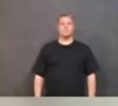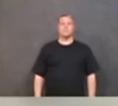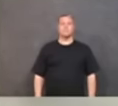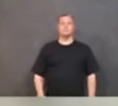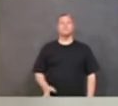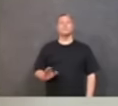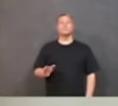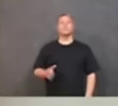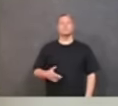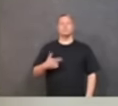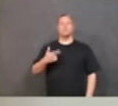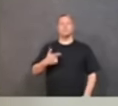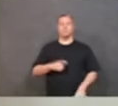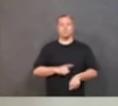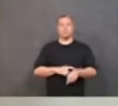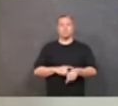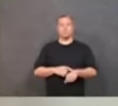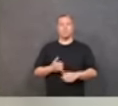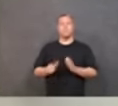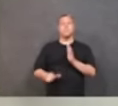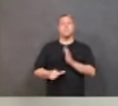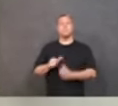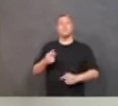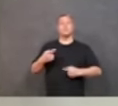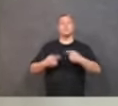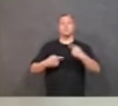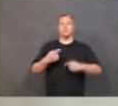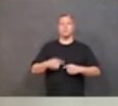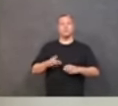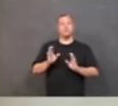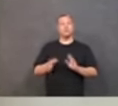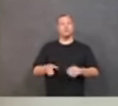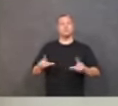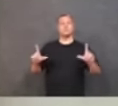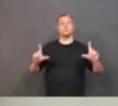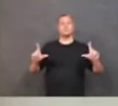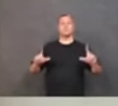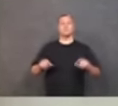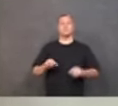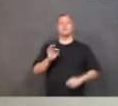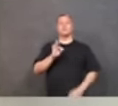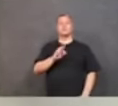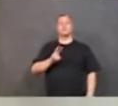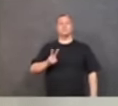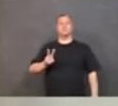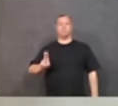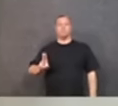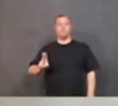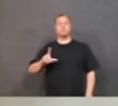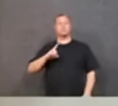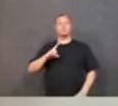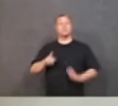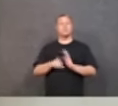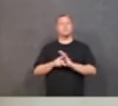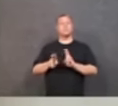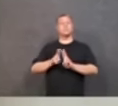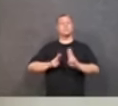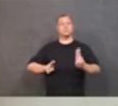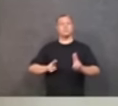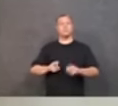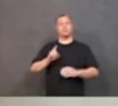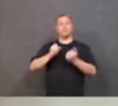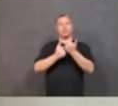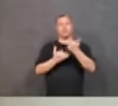Estamos de volta com o nosso primeiro debate que está sendo realizado aqui nos estúdios da TV Universitária, da Diretoria de Comunicação da Universidade Federal de